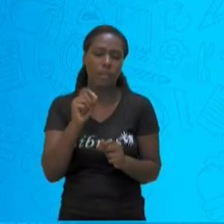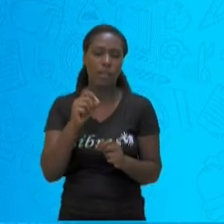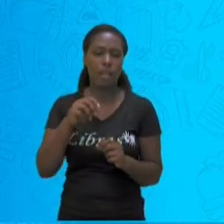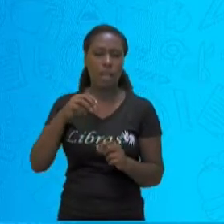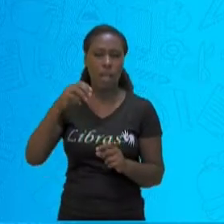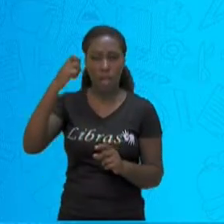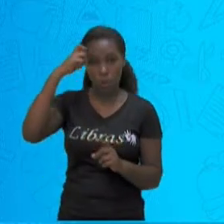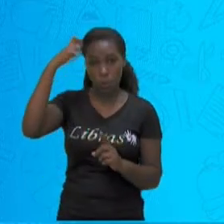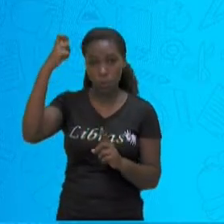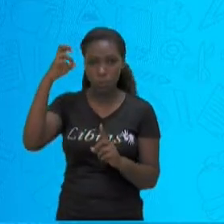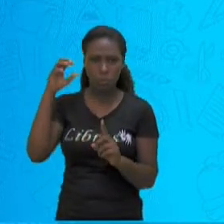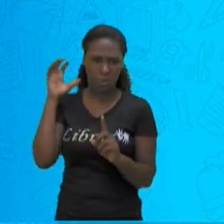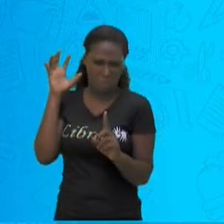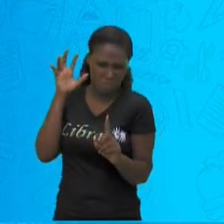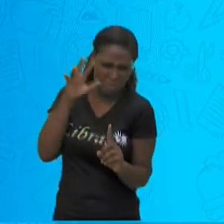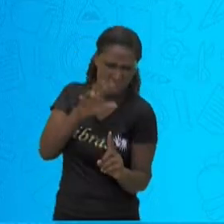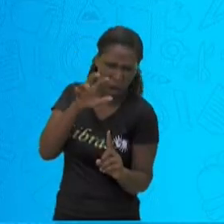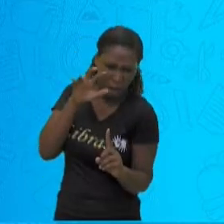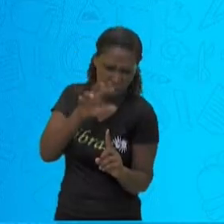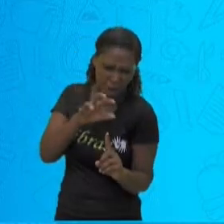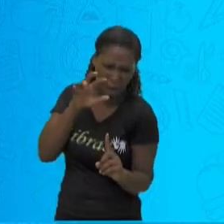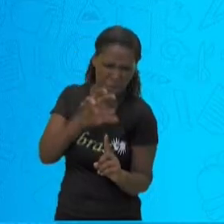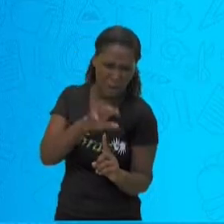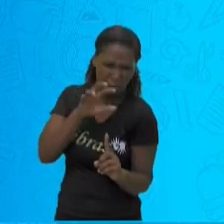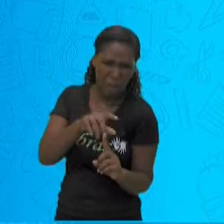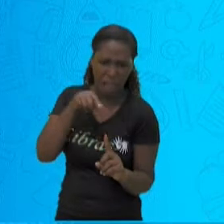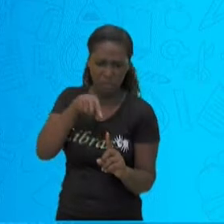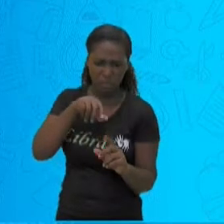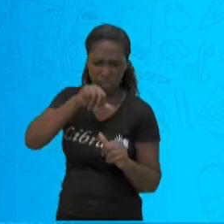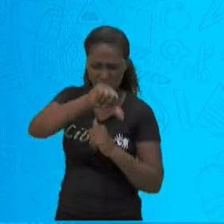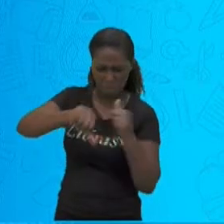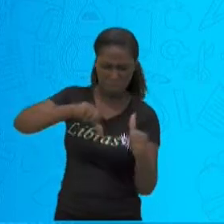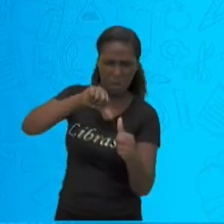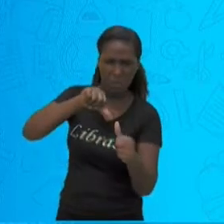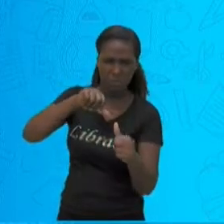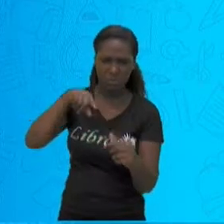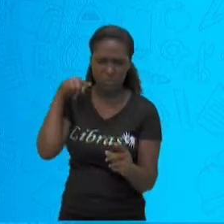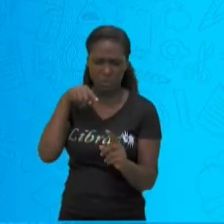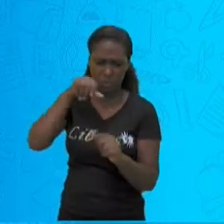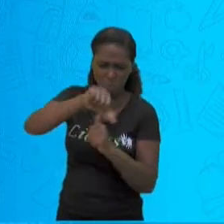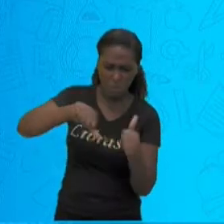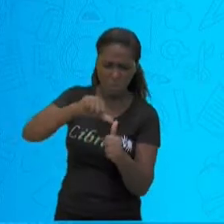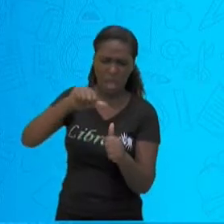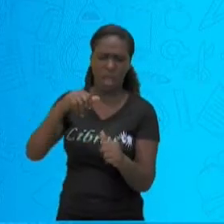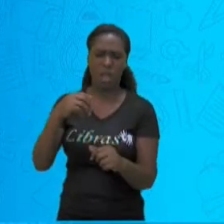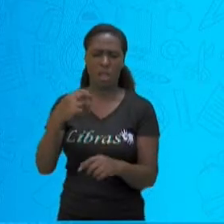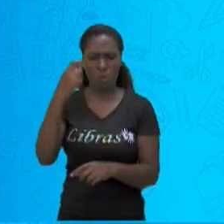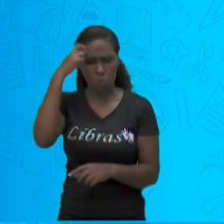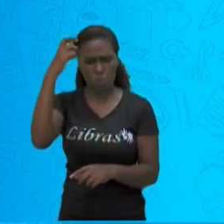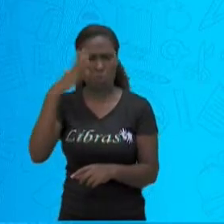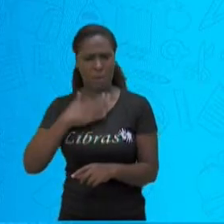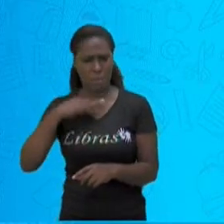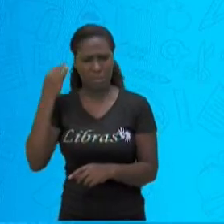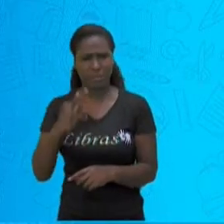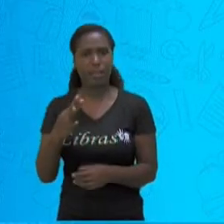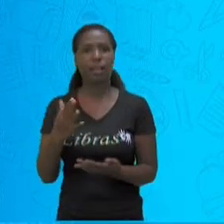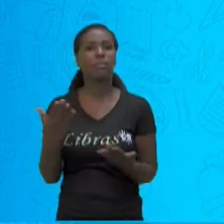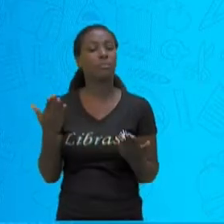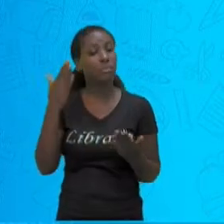resultado de contato de natureza constante, mas que você vai